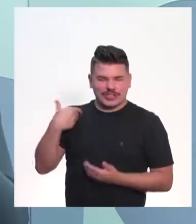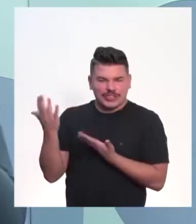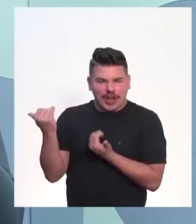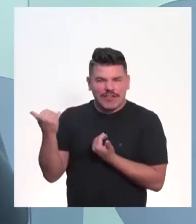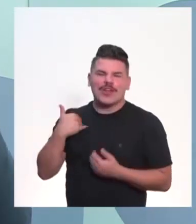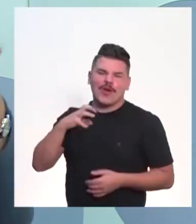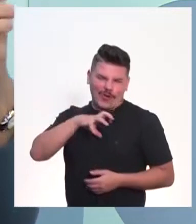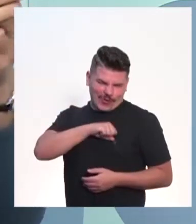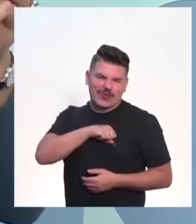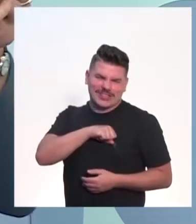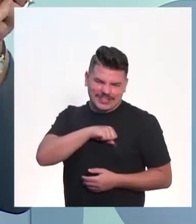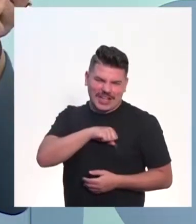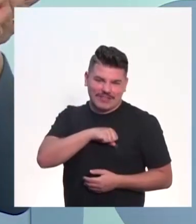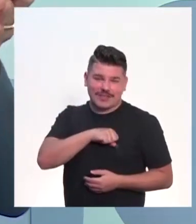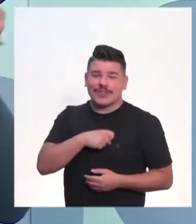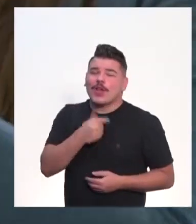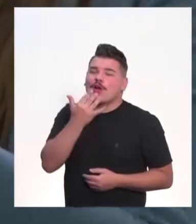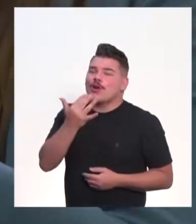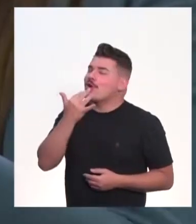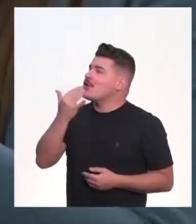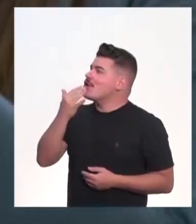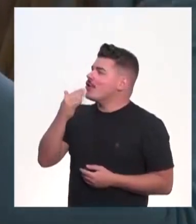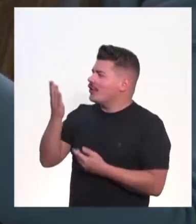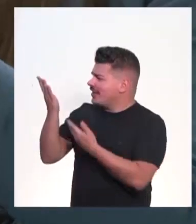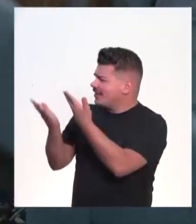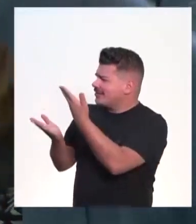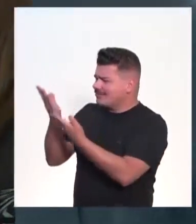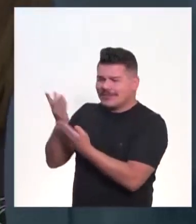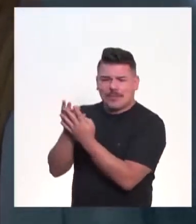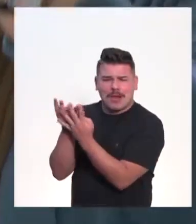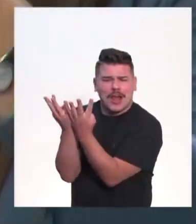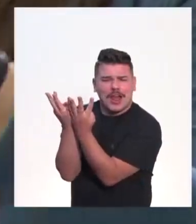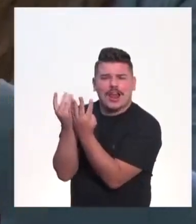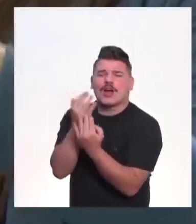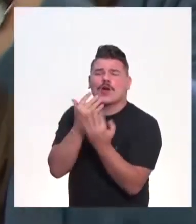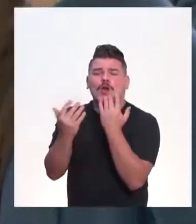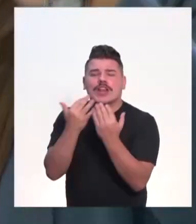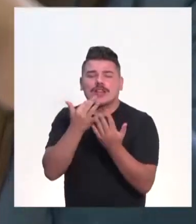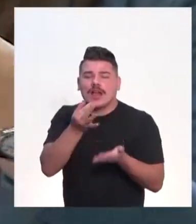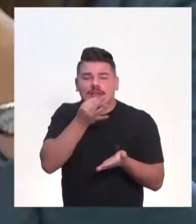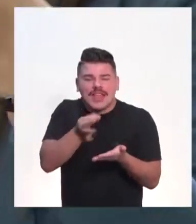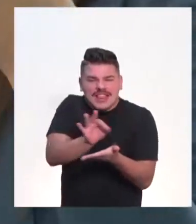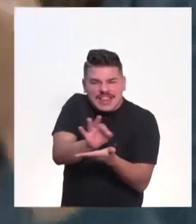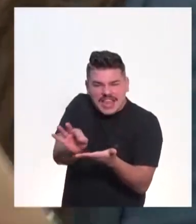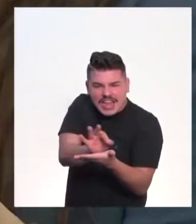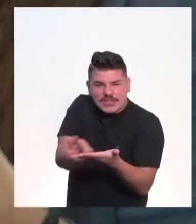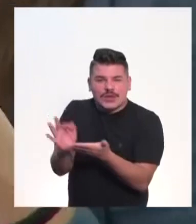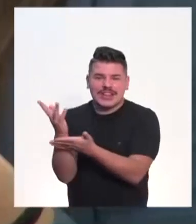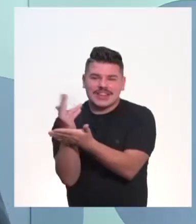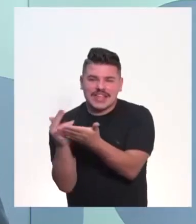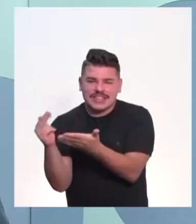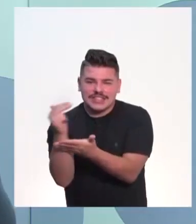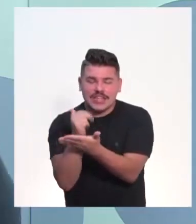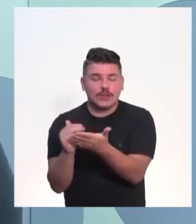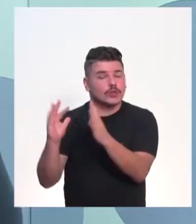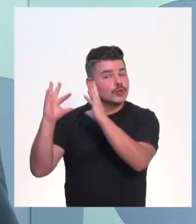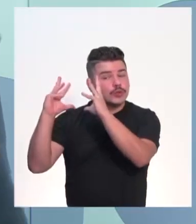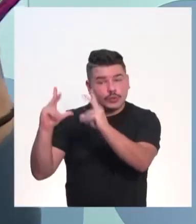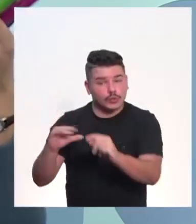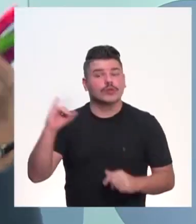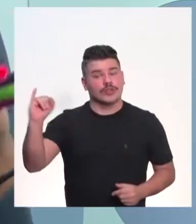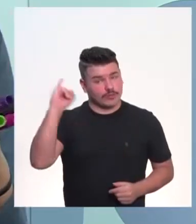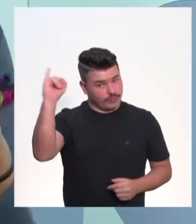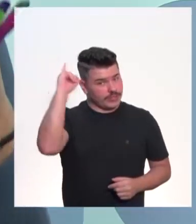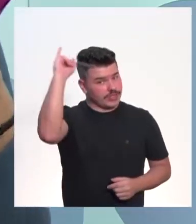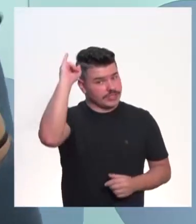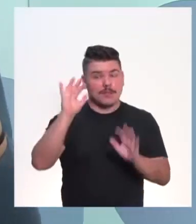eu mantive o hábito, ter um monte de canetas coloridas para marcar texto, fazer desenho. Tudo isso é importante desde